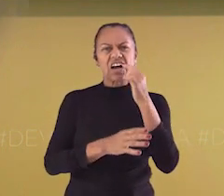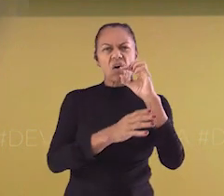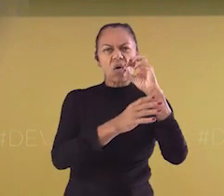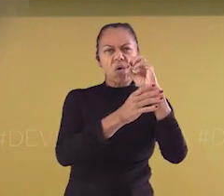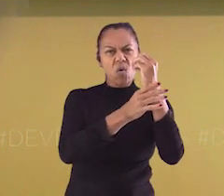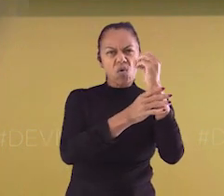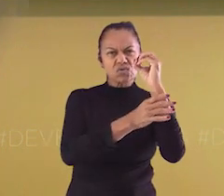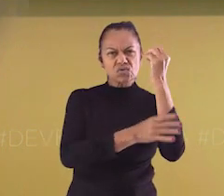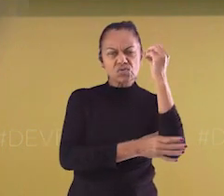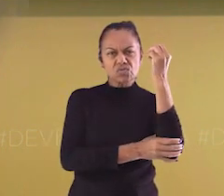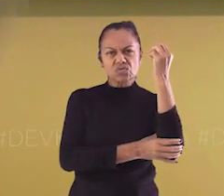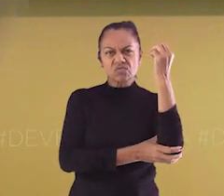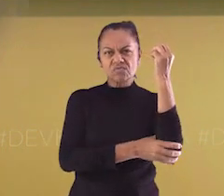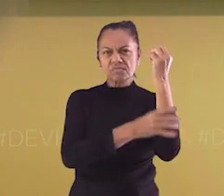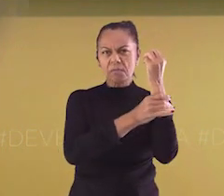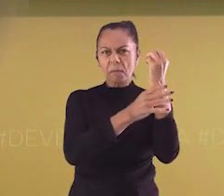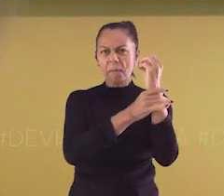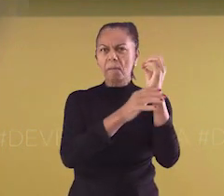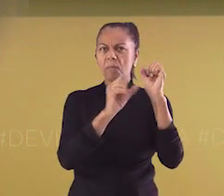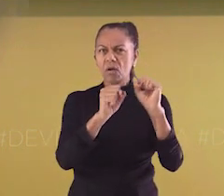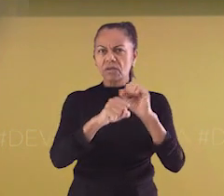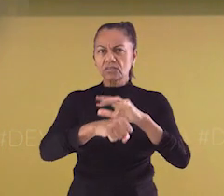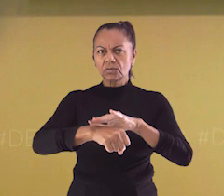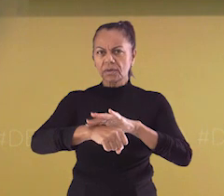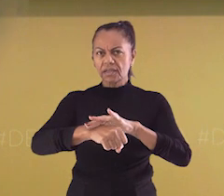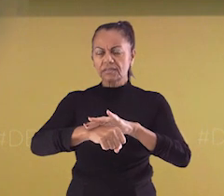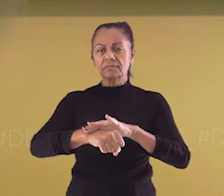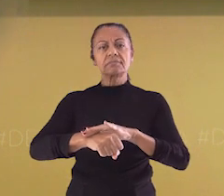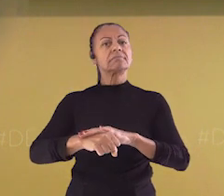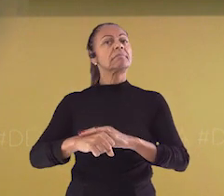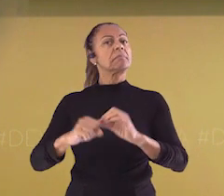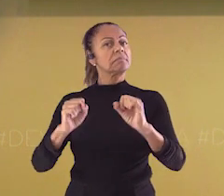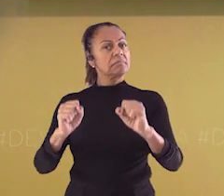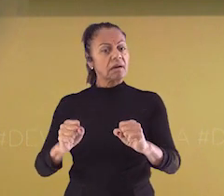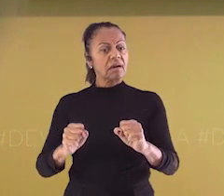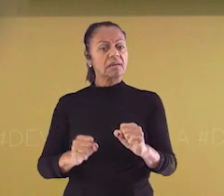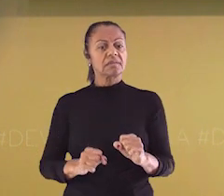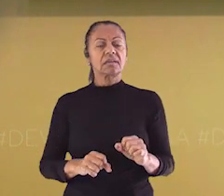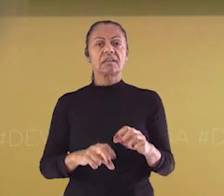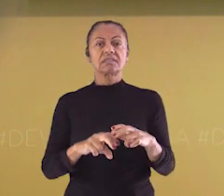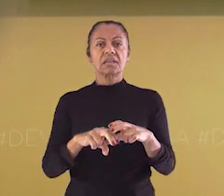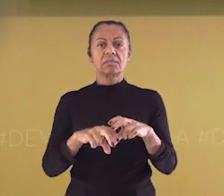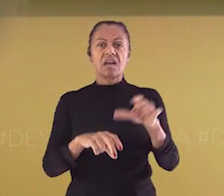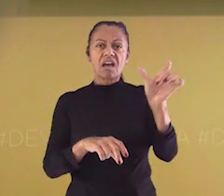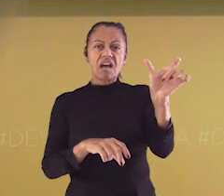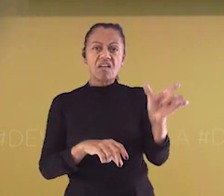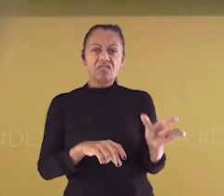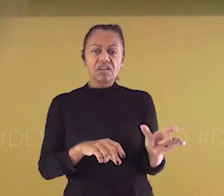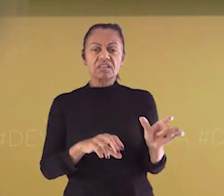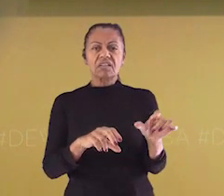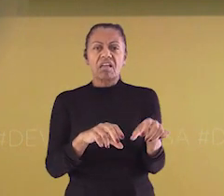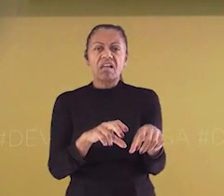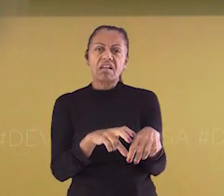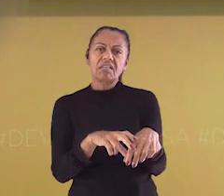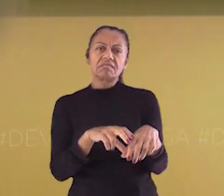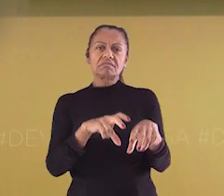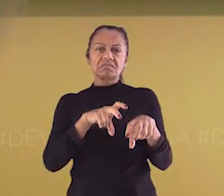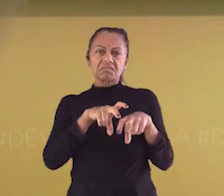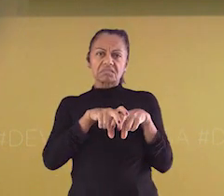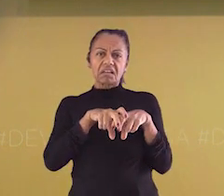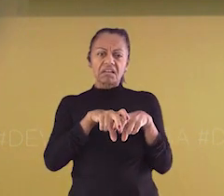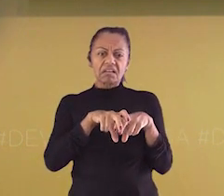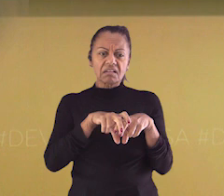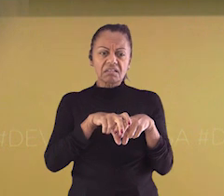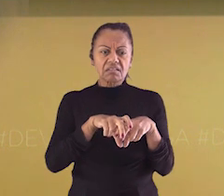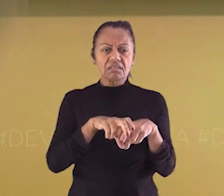ficar doentes? A resposta é sim. Fatores como má postura, certos